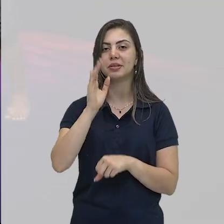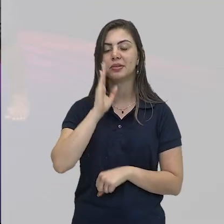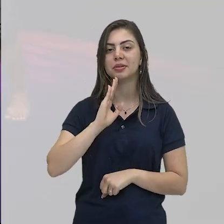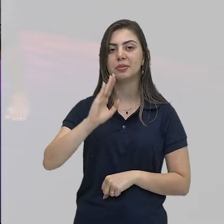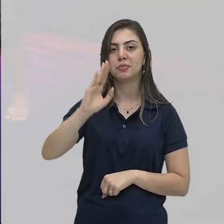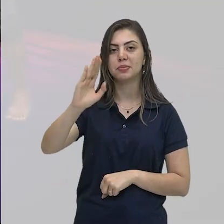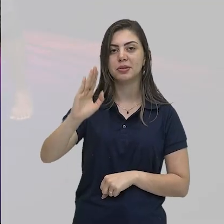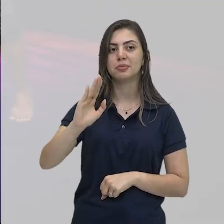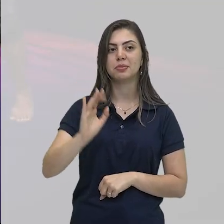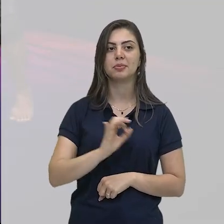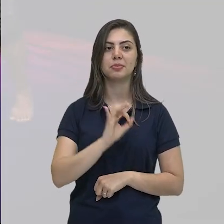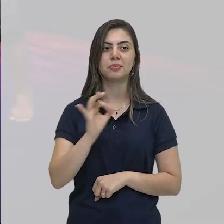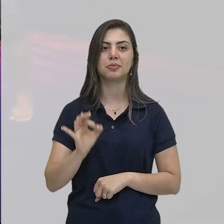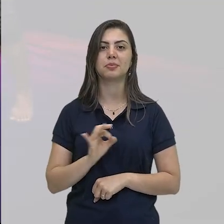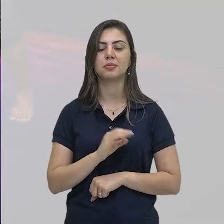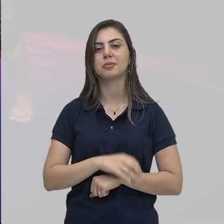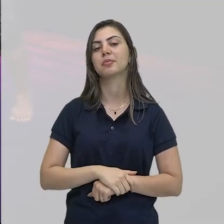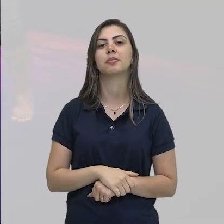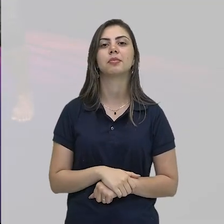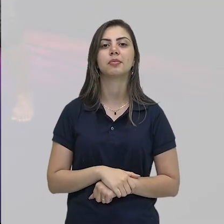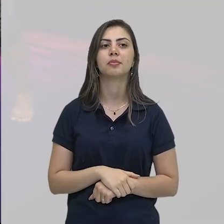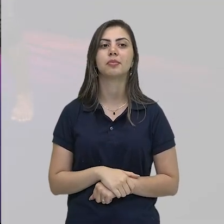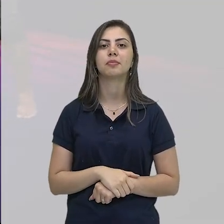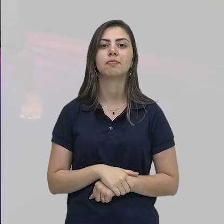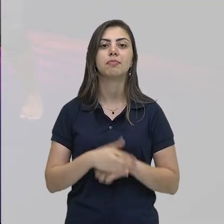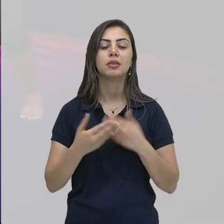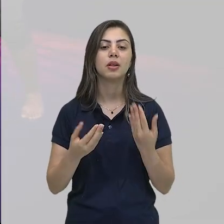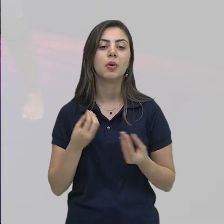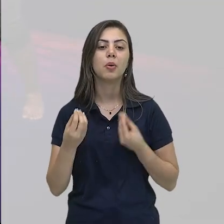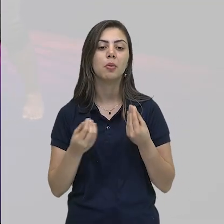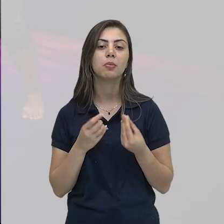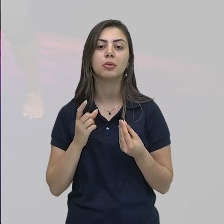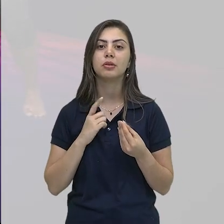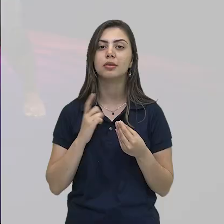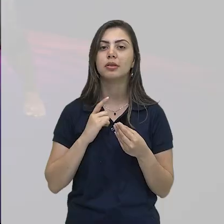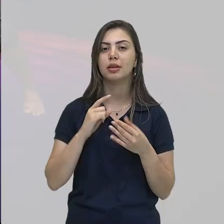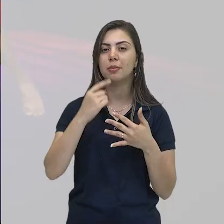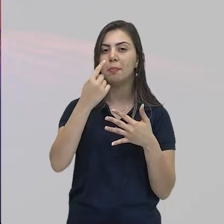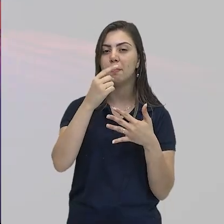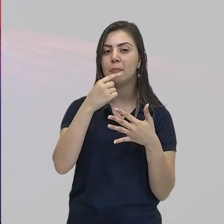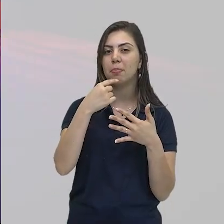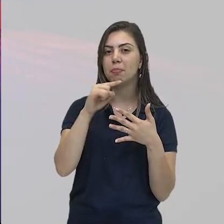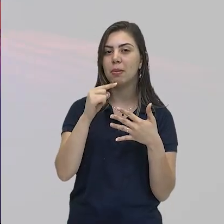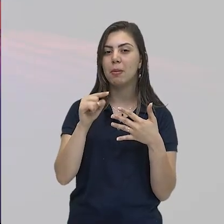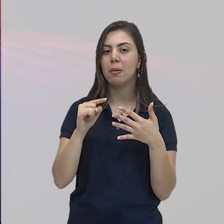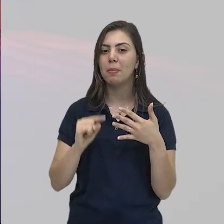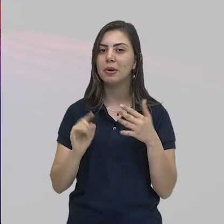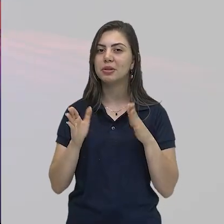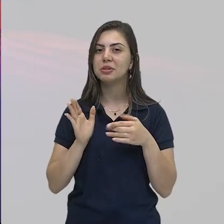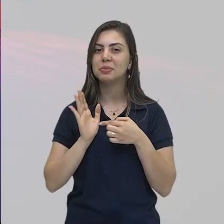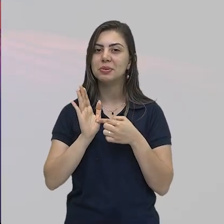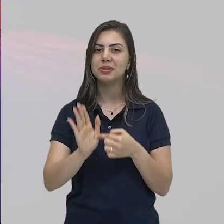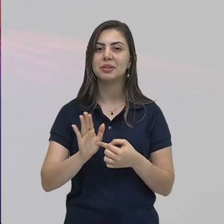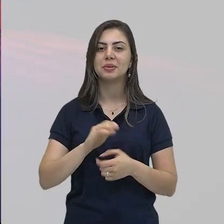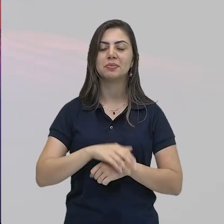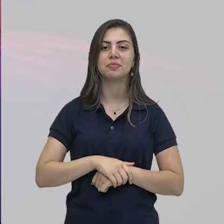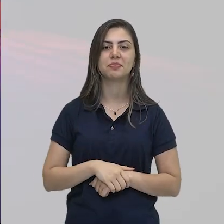empregadas no tarracá. Nós temos aí projeção, imobilização e